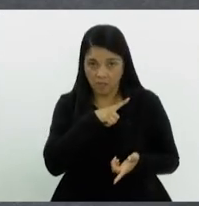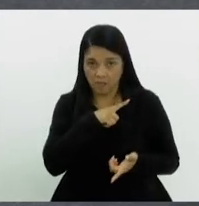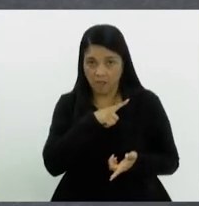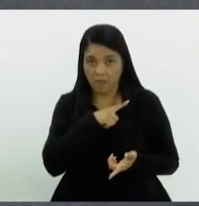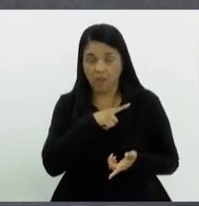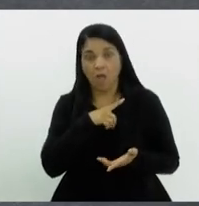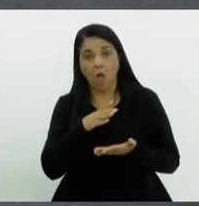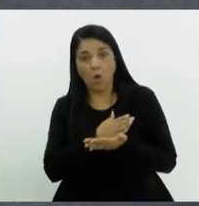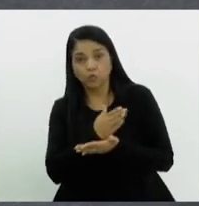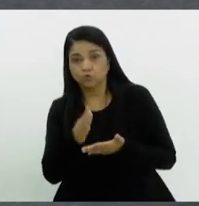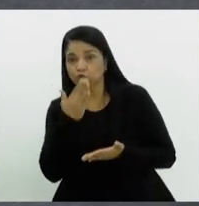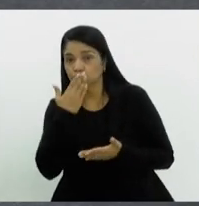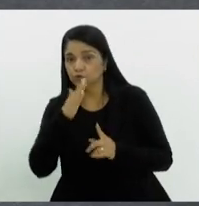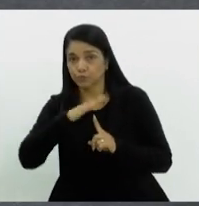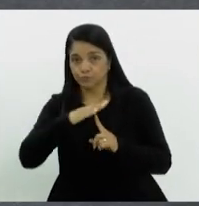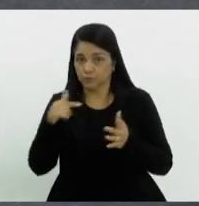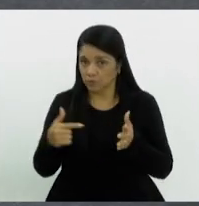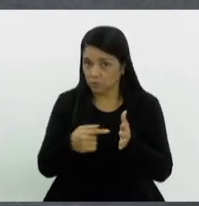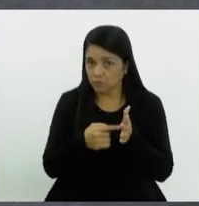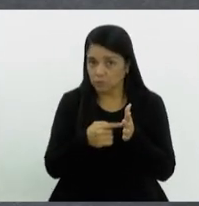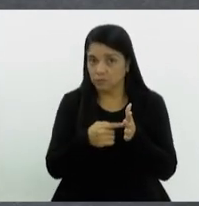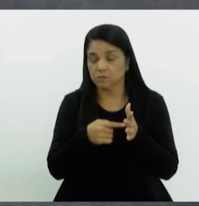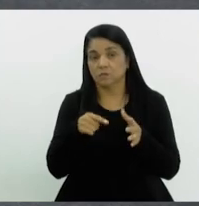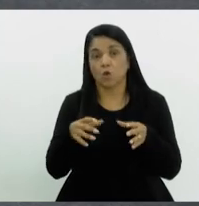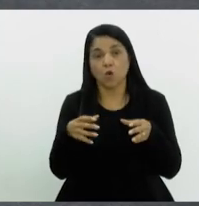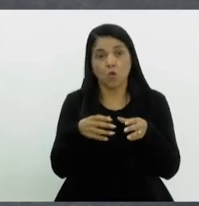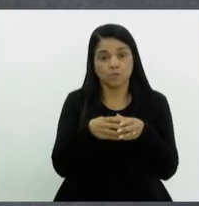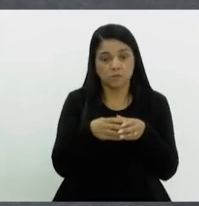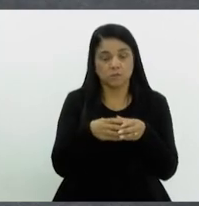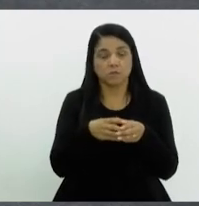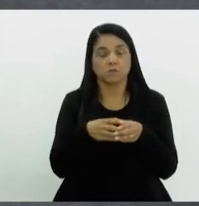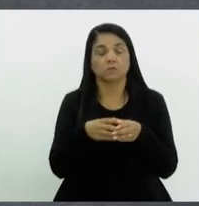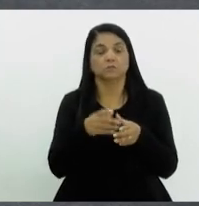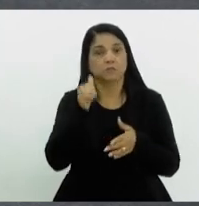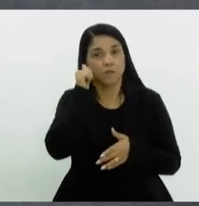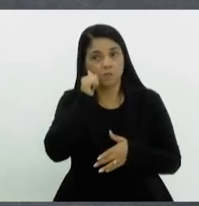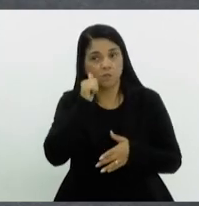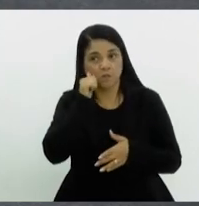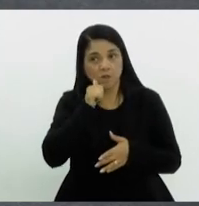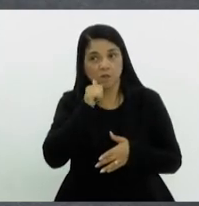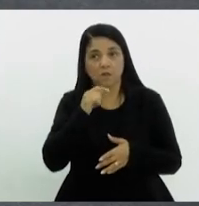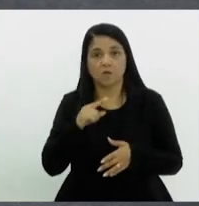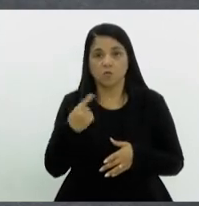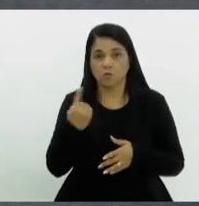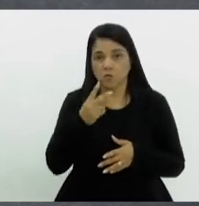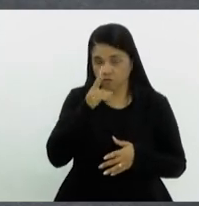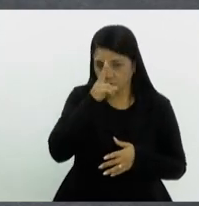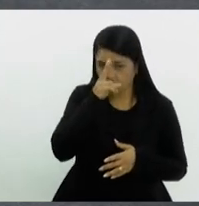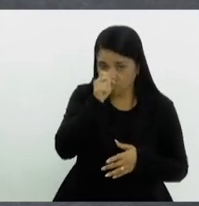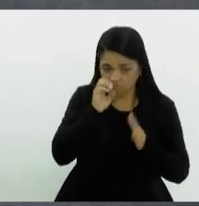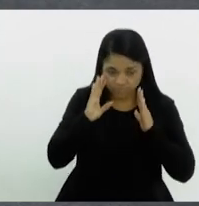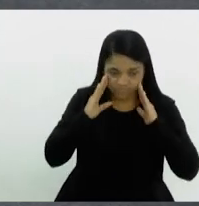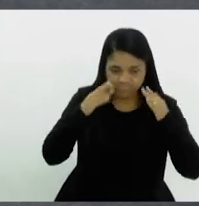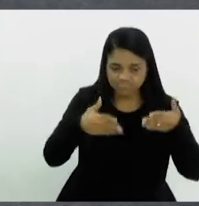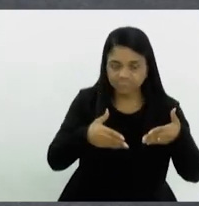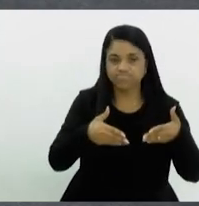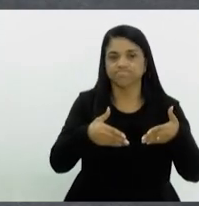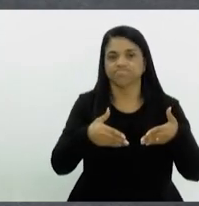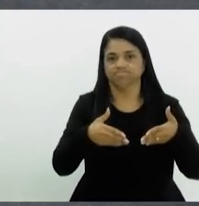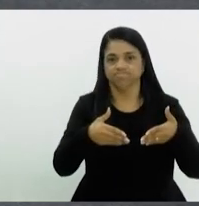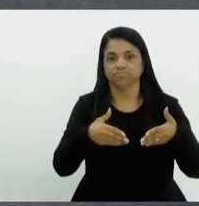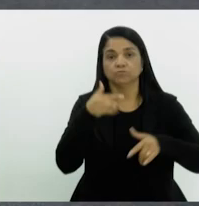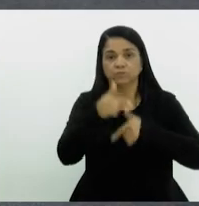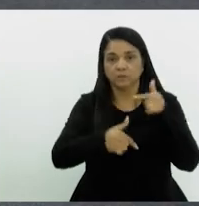algum tipo de denúncia. Então, no âmbito da Comissão da Mulher, inclusive, o nosso foco tem sido um trabalho